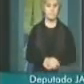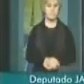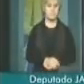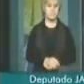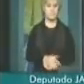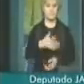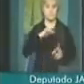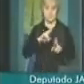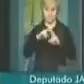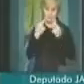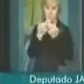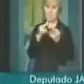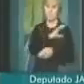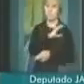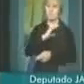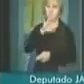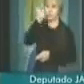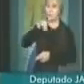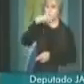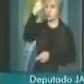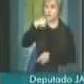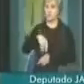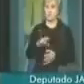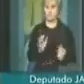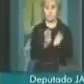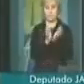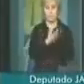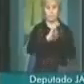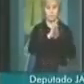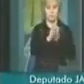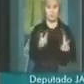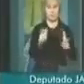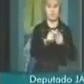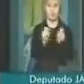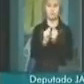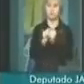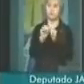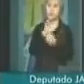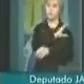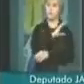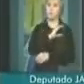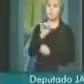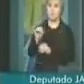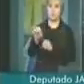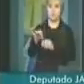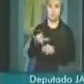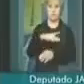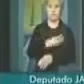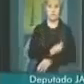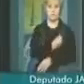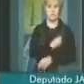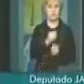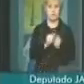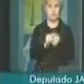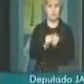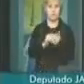reunido na Comissão de Direitos Humanos e Minorias, em conjunto com a Comissão de Educação, presente lá o